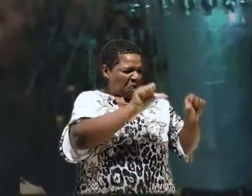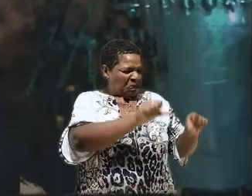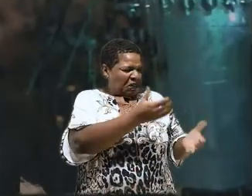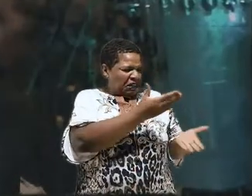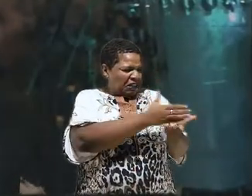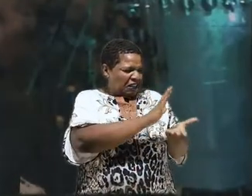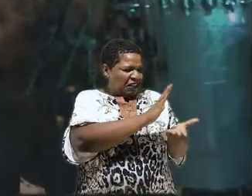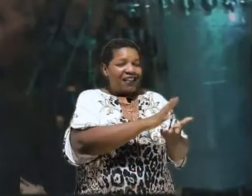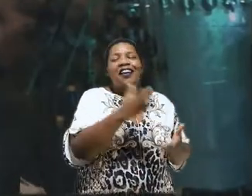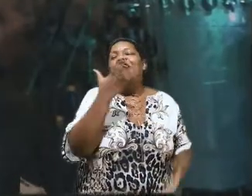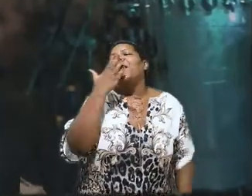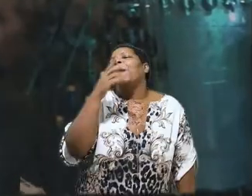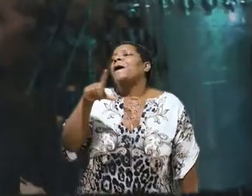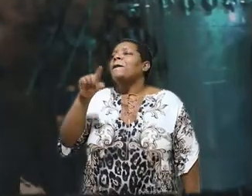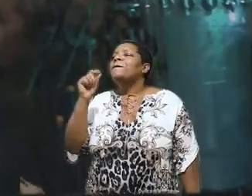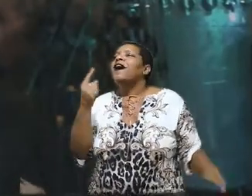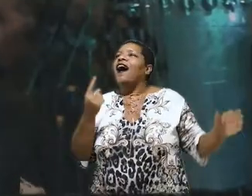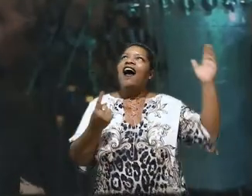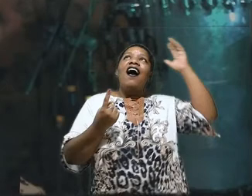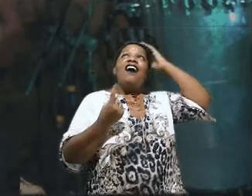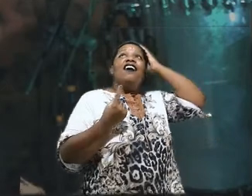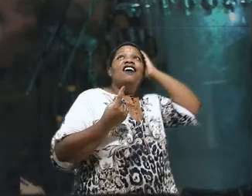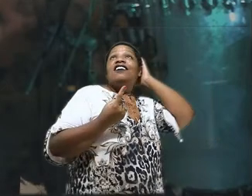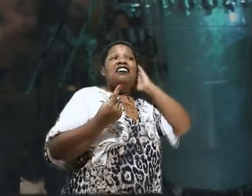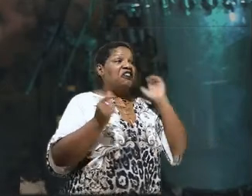é só